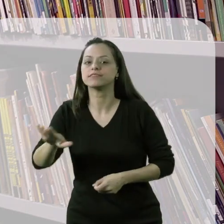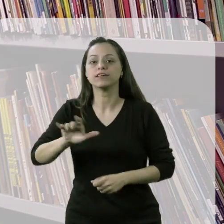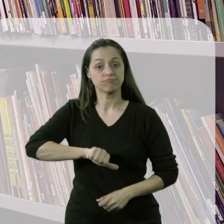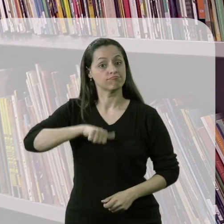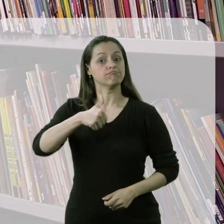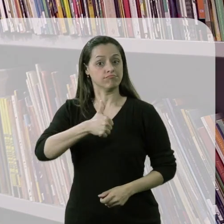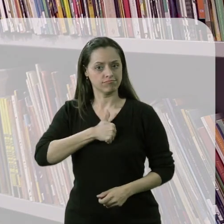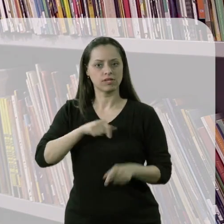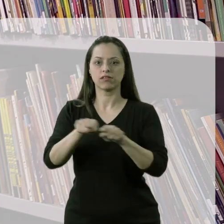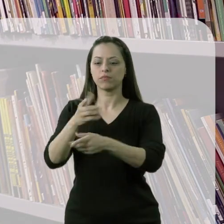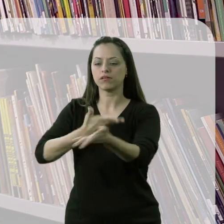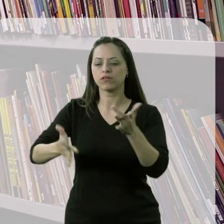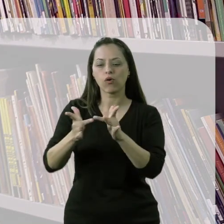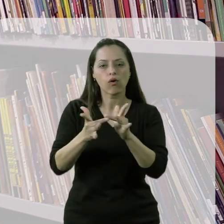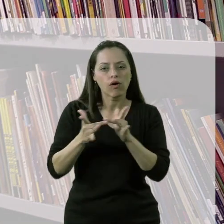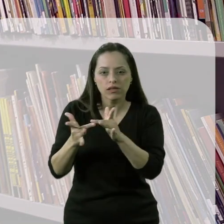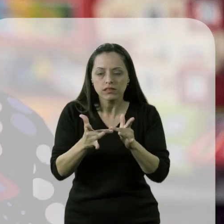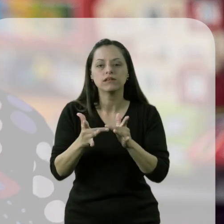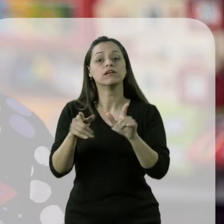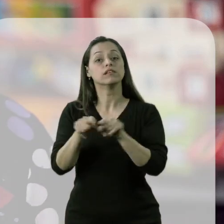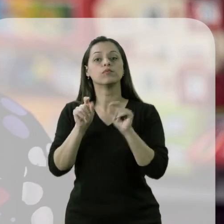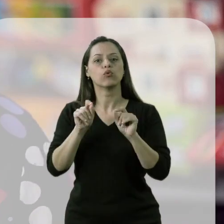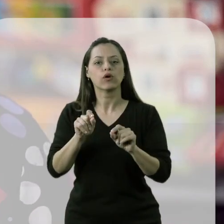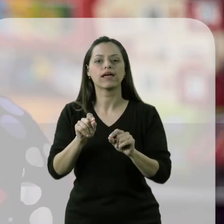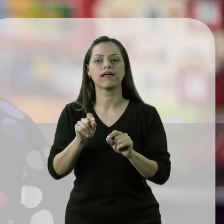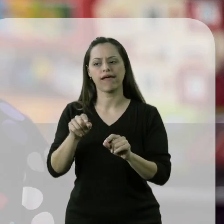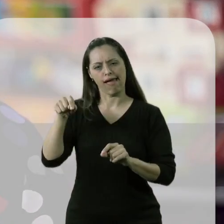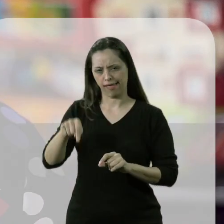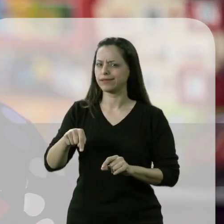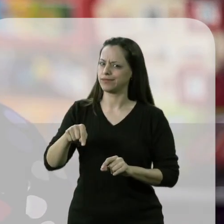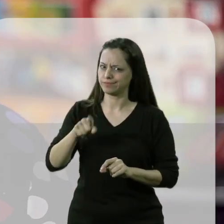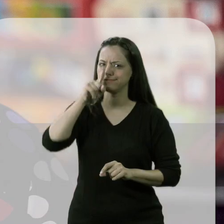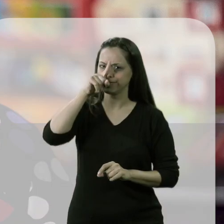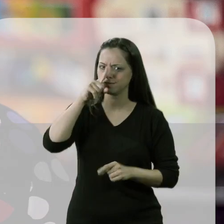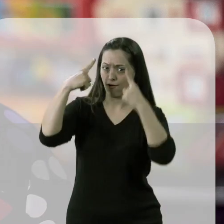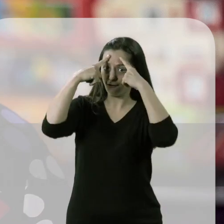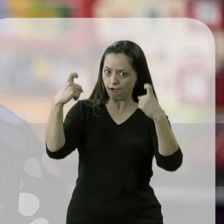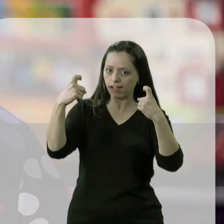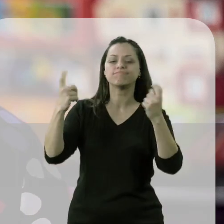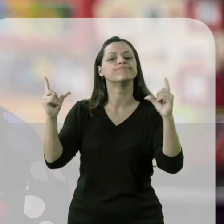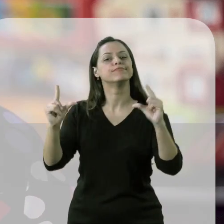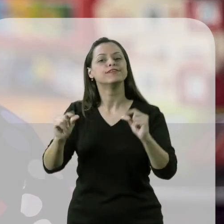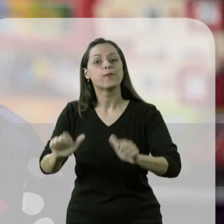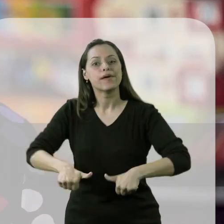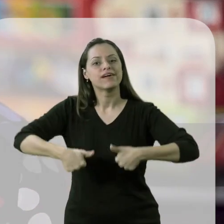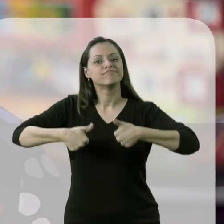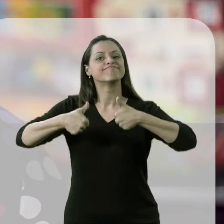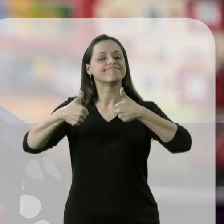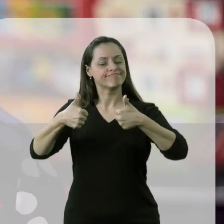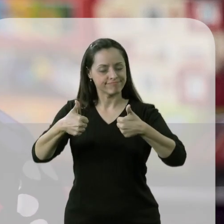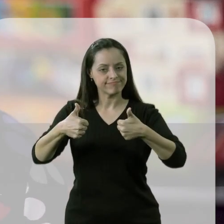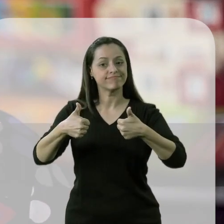autoestima dessas crianças, a questão da socialização, a questão da redução de violência, porque aqui é um bairro muito perigoso, tem